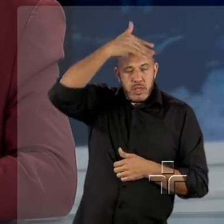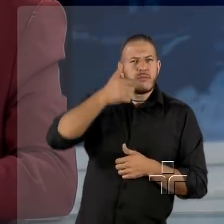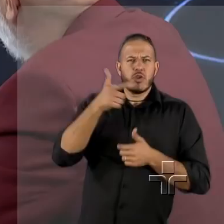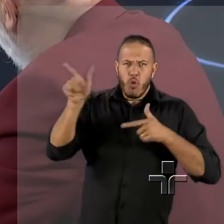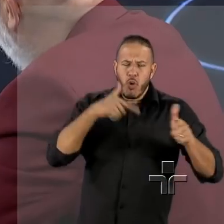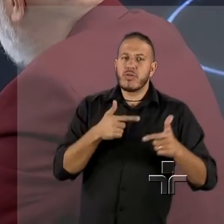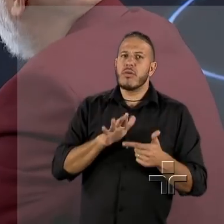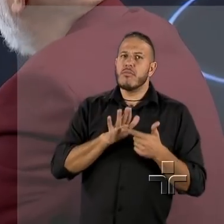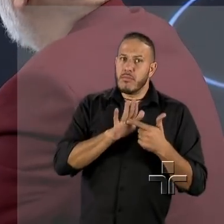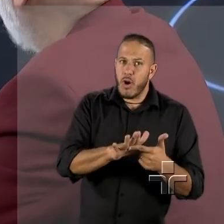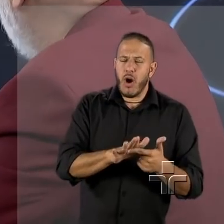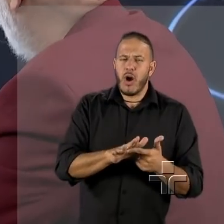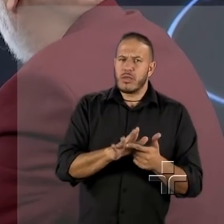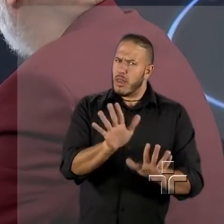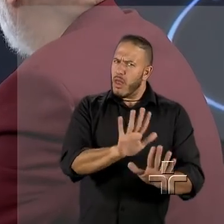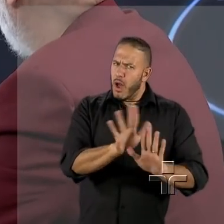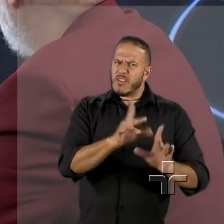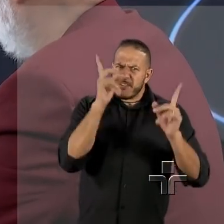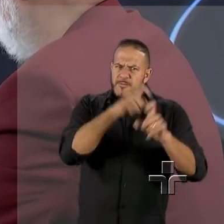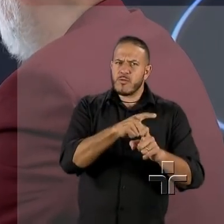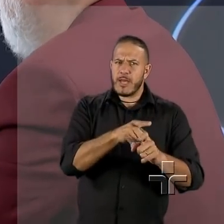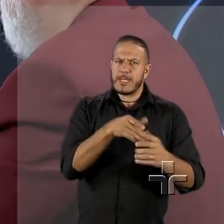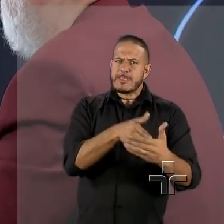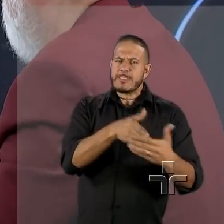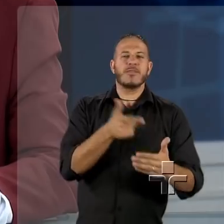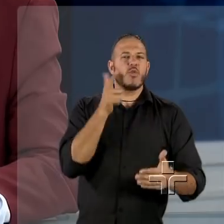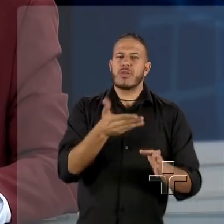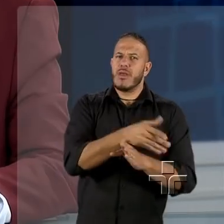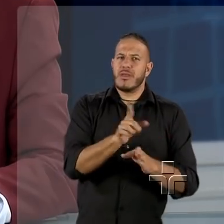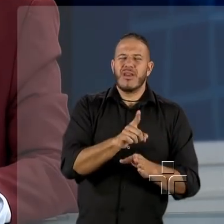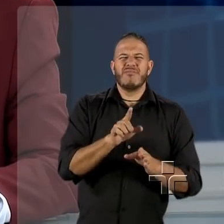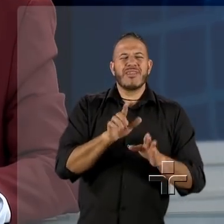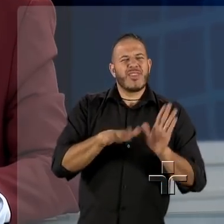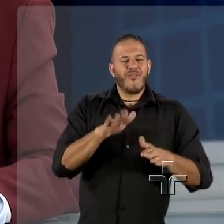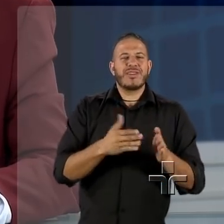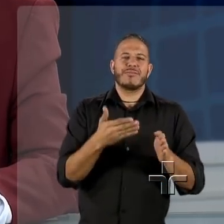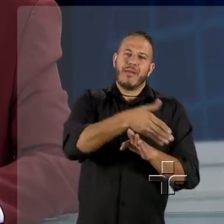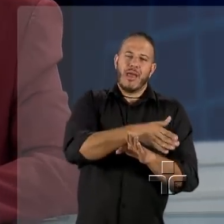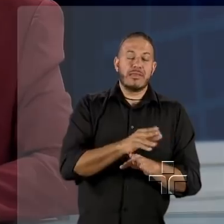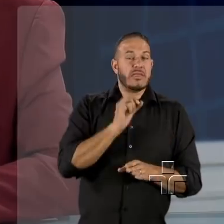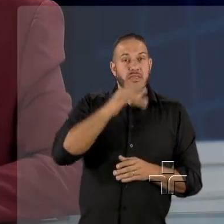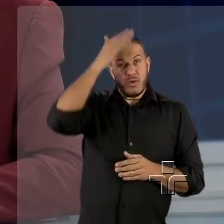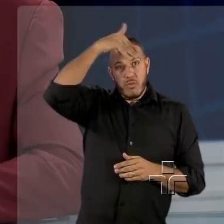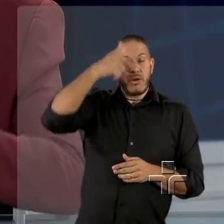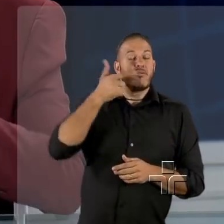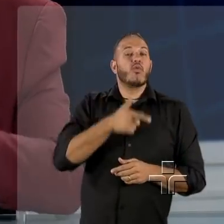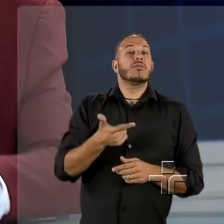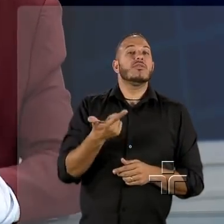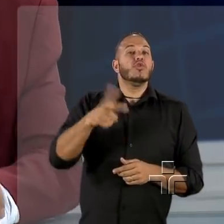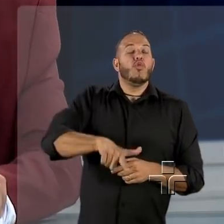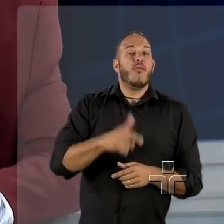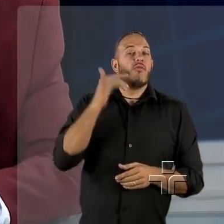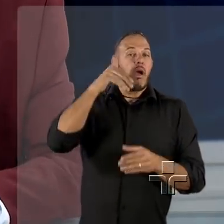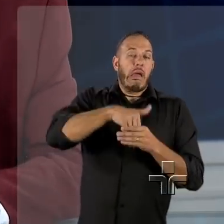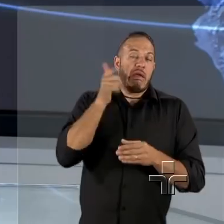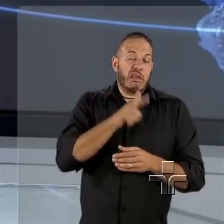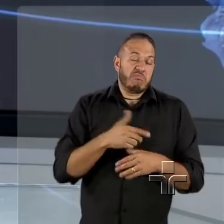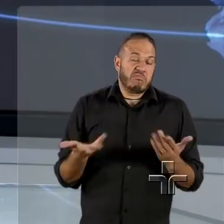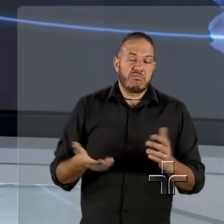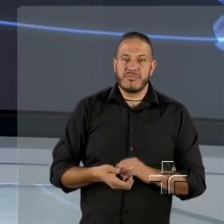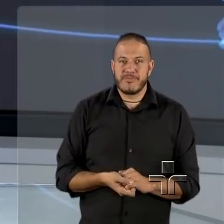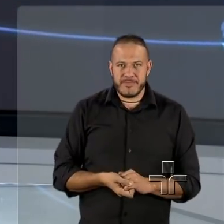se fala, continua sendo um país onde não há nenhum direito que preserva ninguém, nem direito trabalhista, nada disso, e as